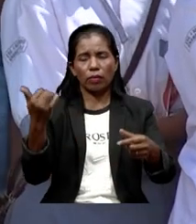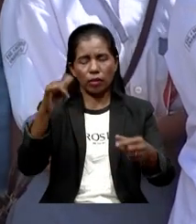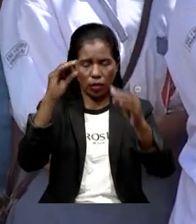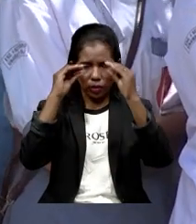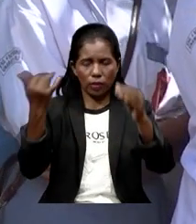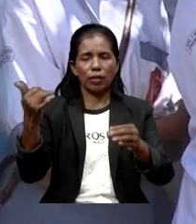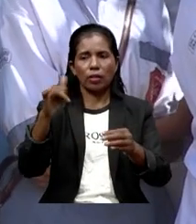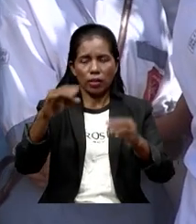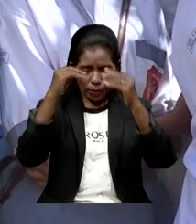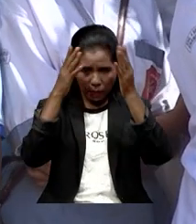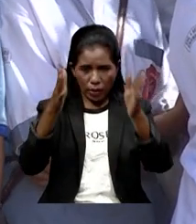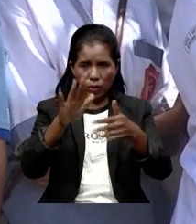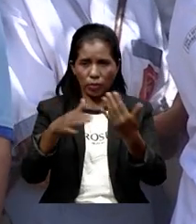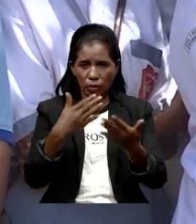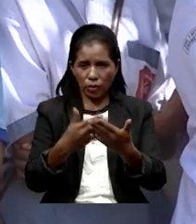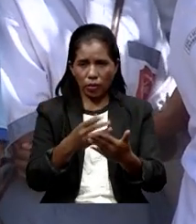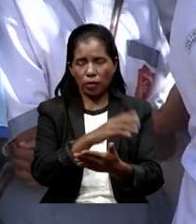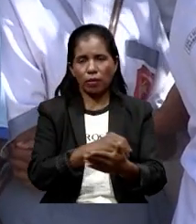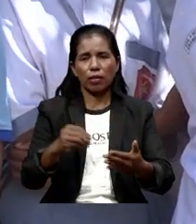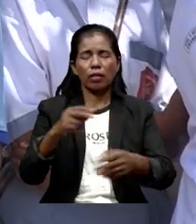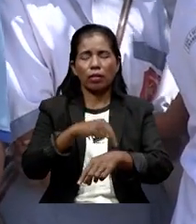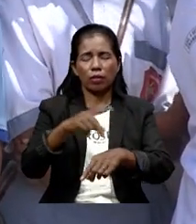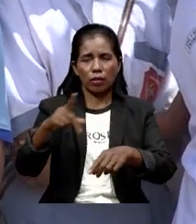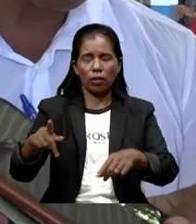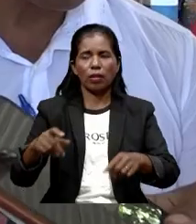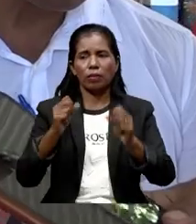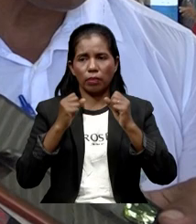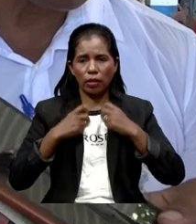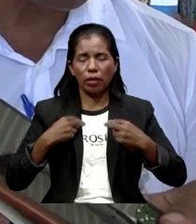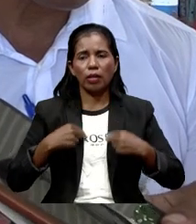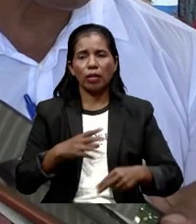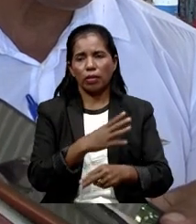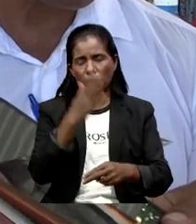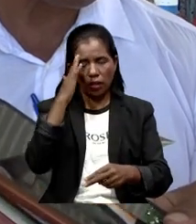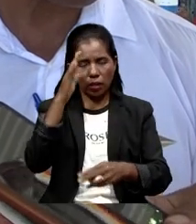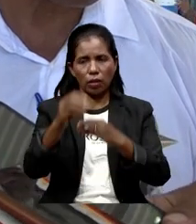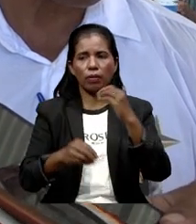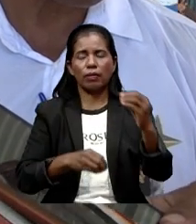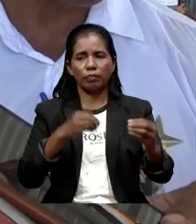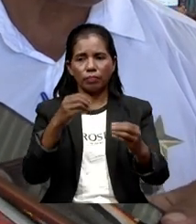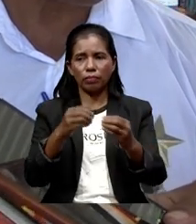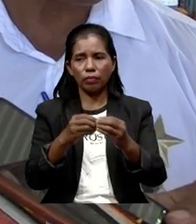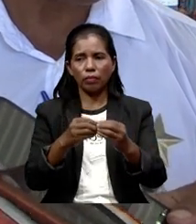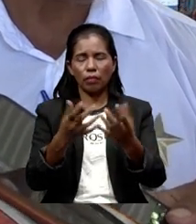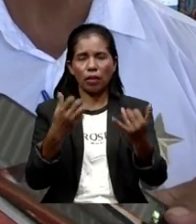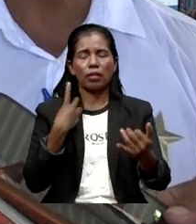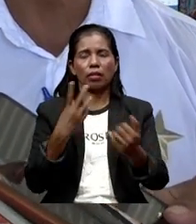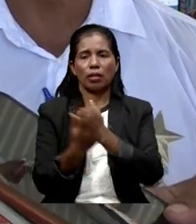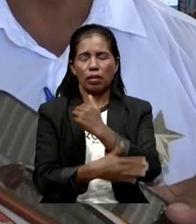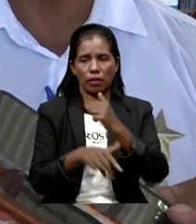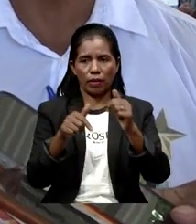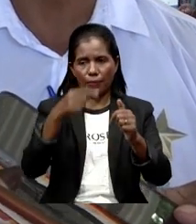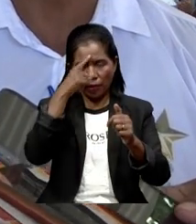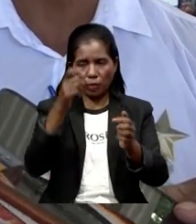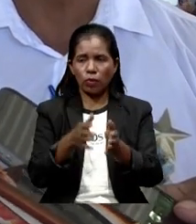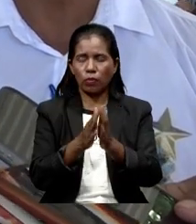Cira, cura da Cira, nacionalismo, patriotismo, até na Cira Bele, até na situação de Bemac, aguardar o que tem na realidade. Também é um